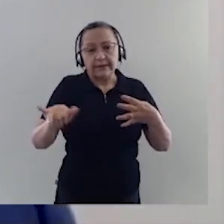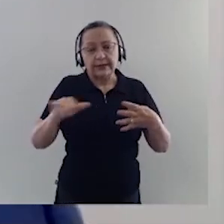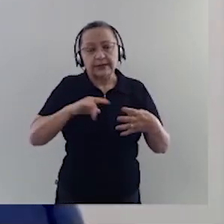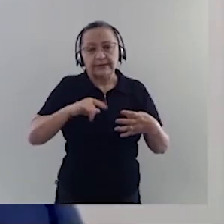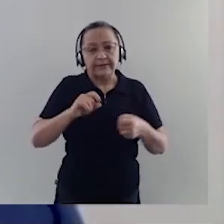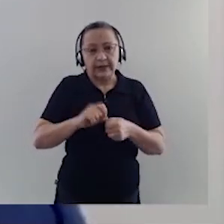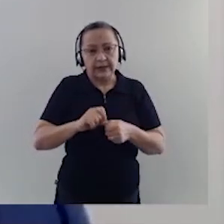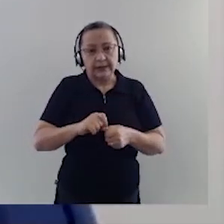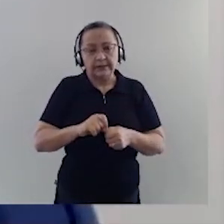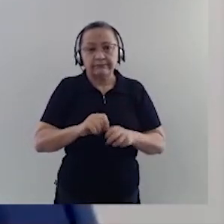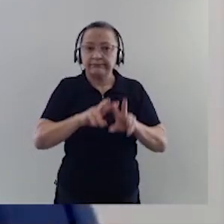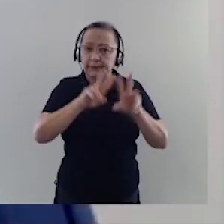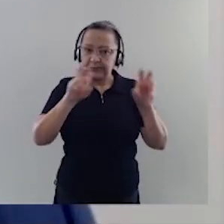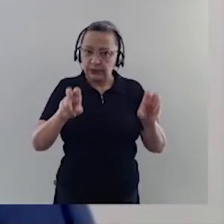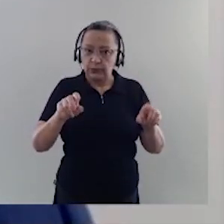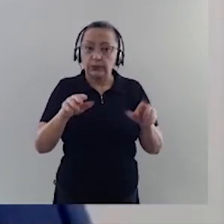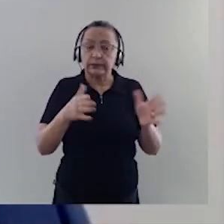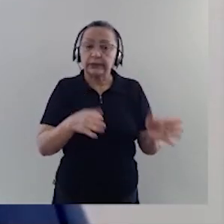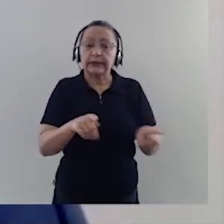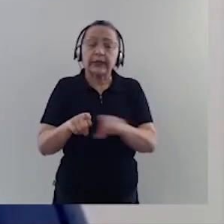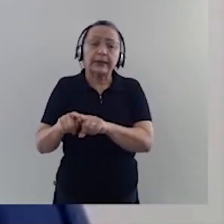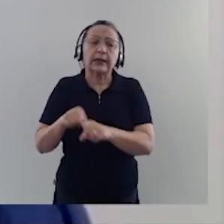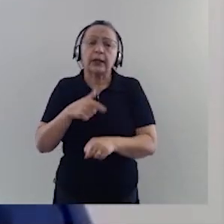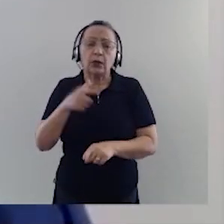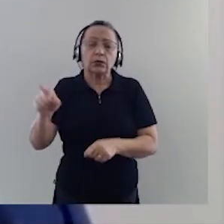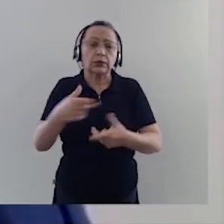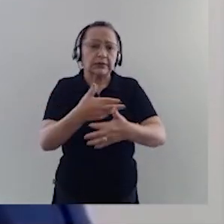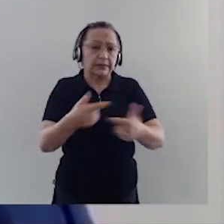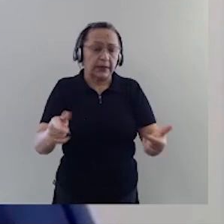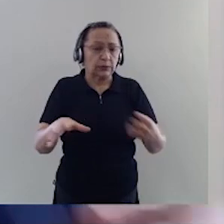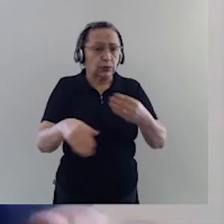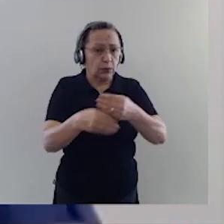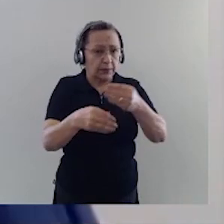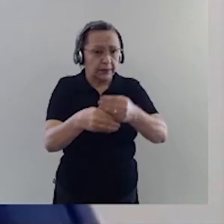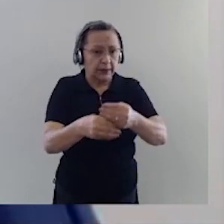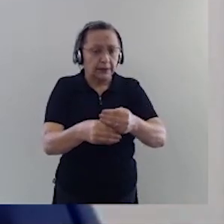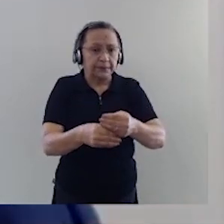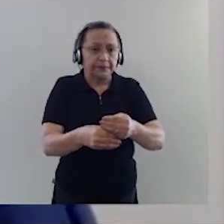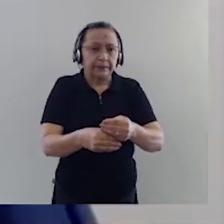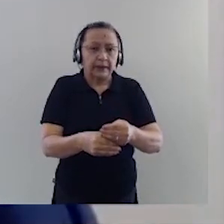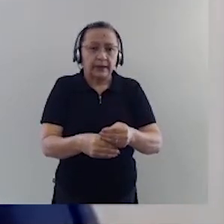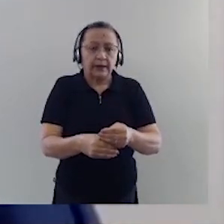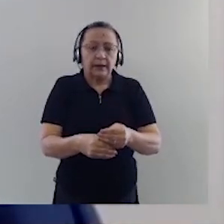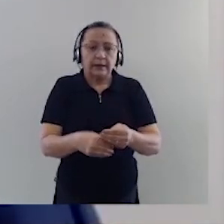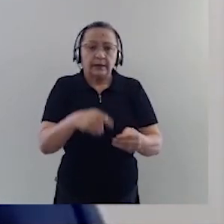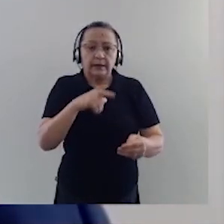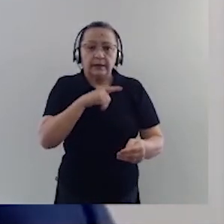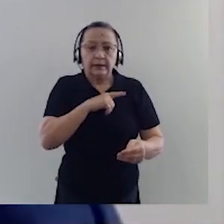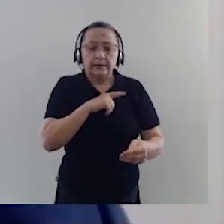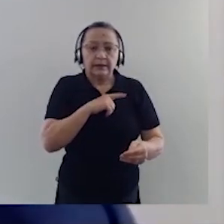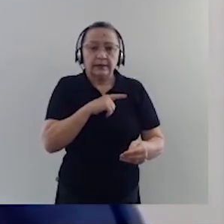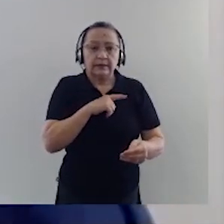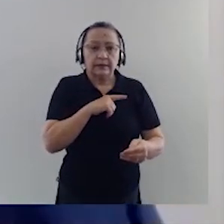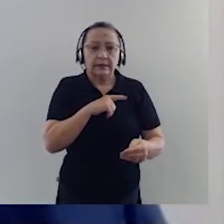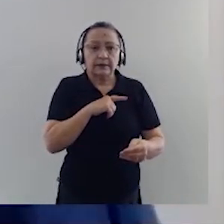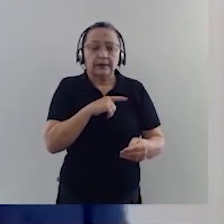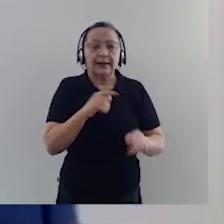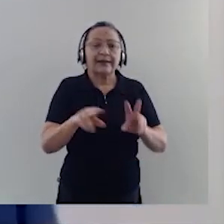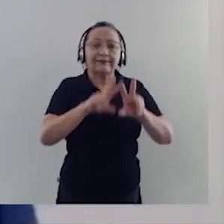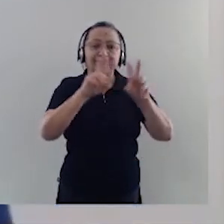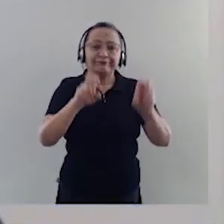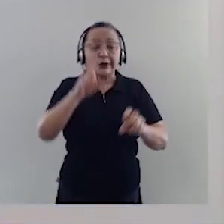assunto. Ainda com aspectos complementares, nós temos a questão relacionada ao direito